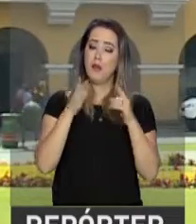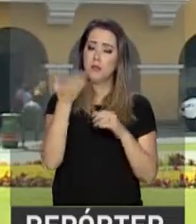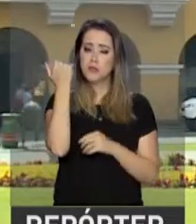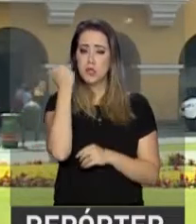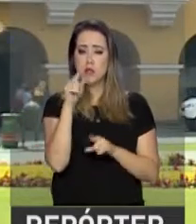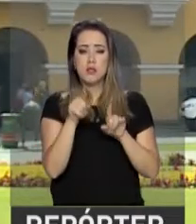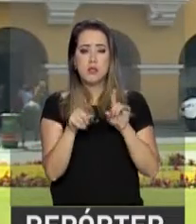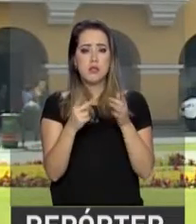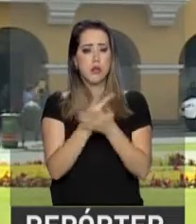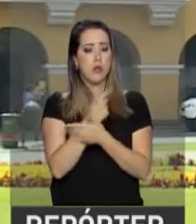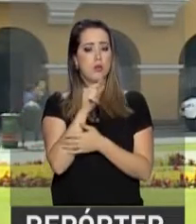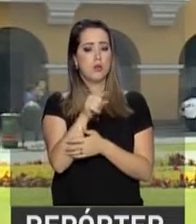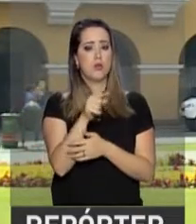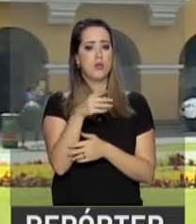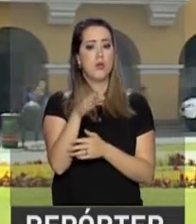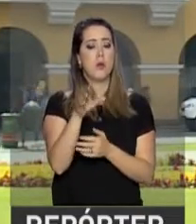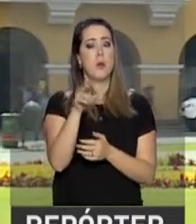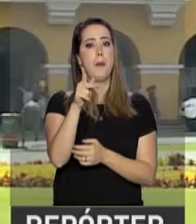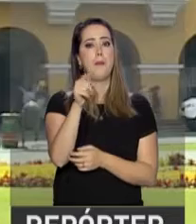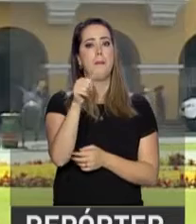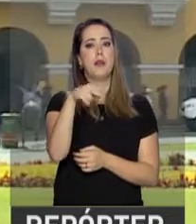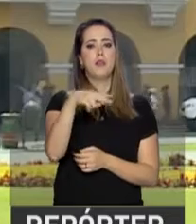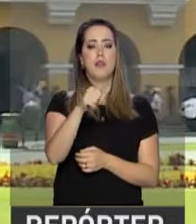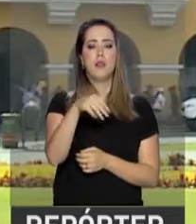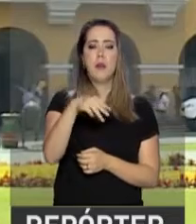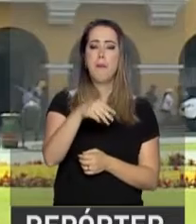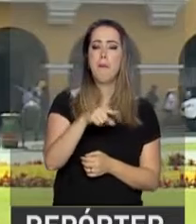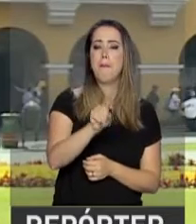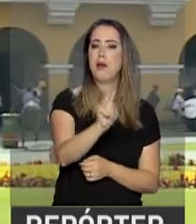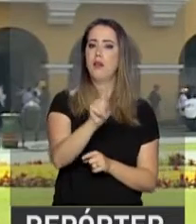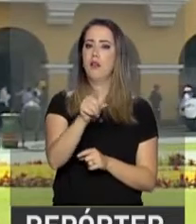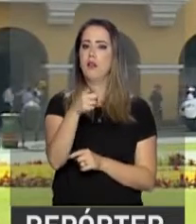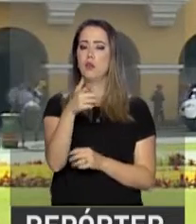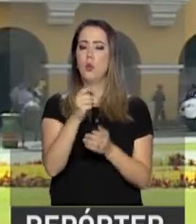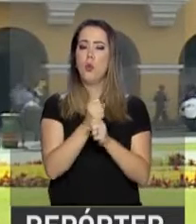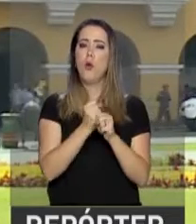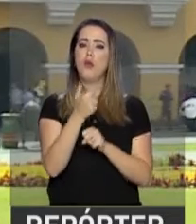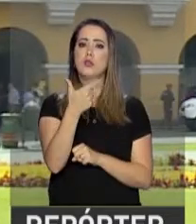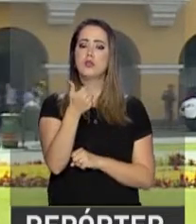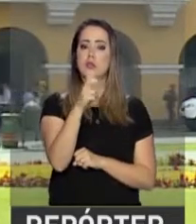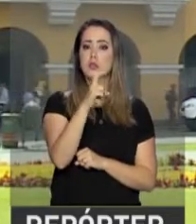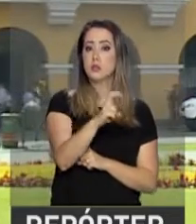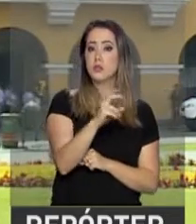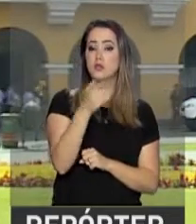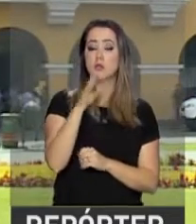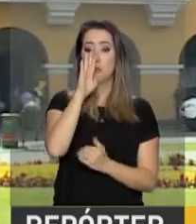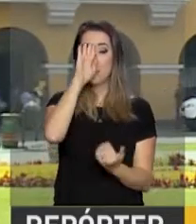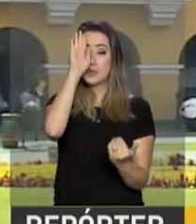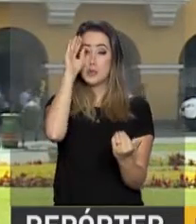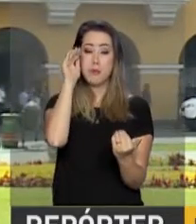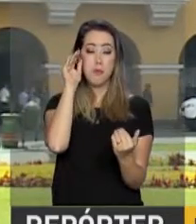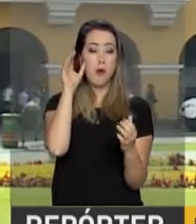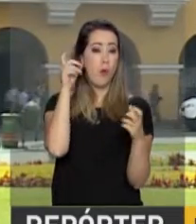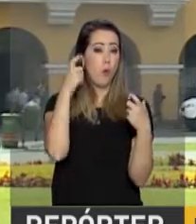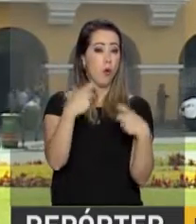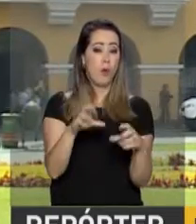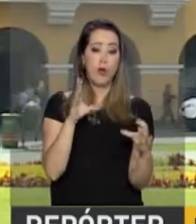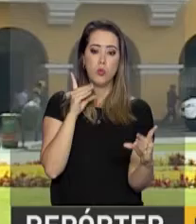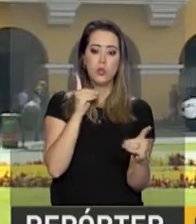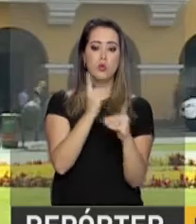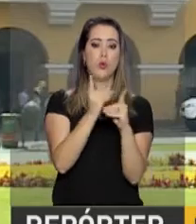última edição ocorreu no panamá em 2015 é considerado o principal encontro do hemisfério